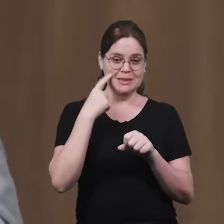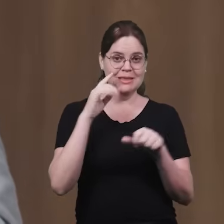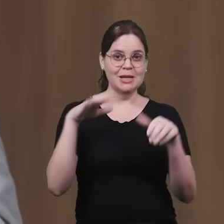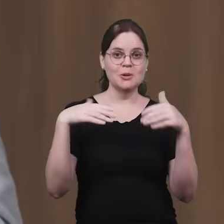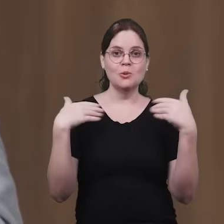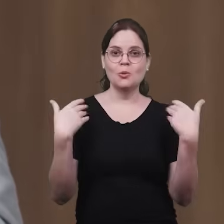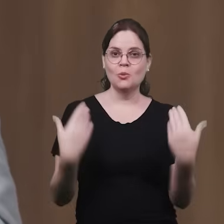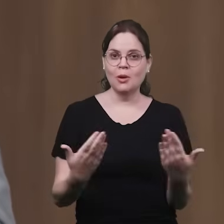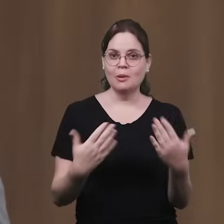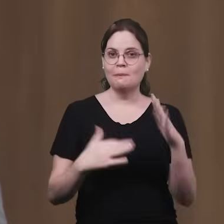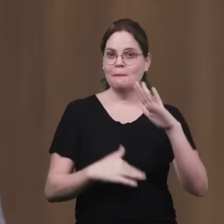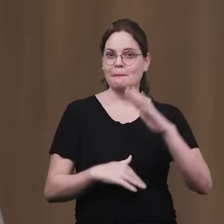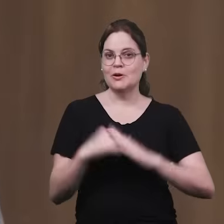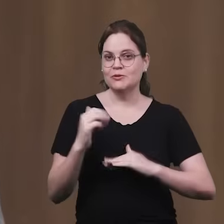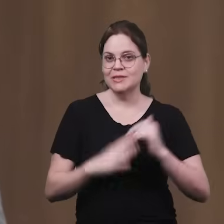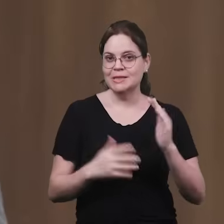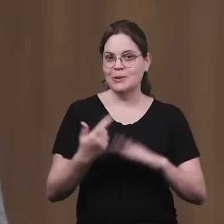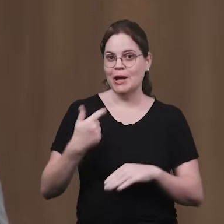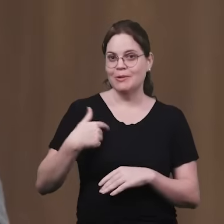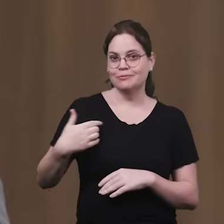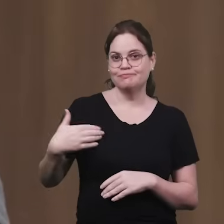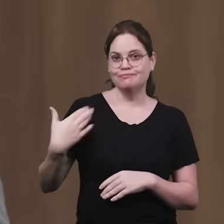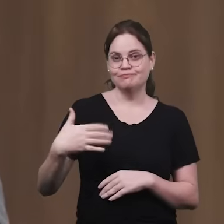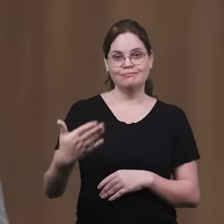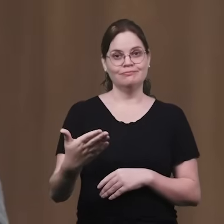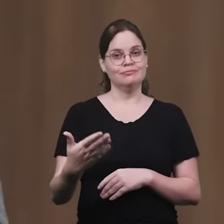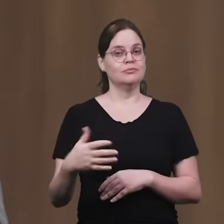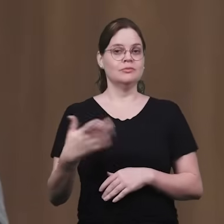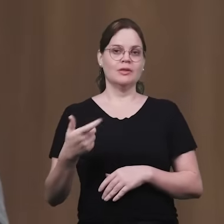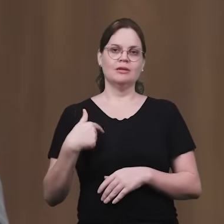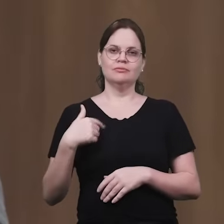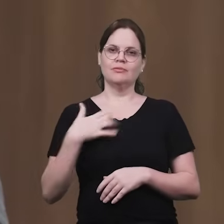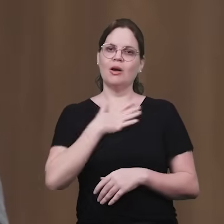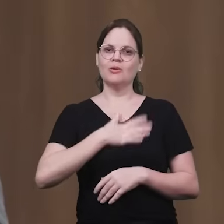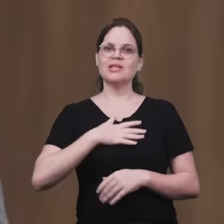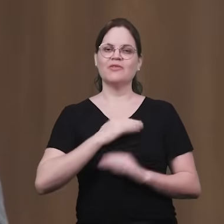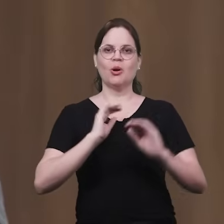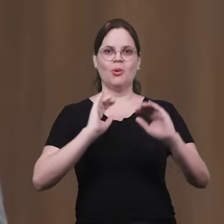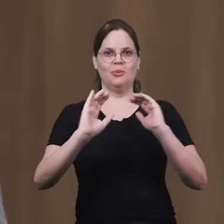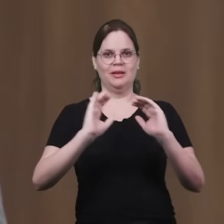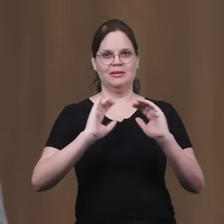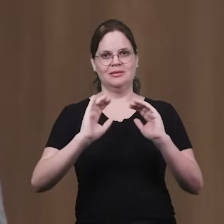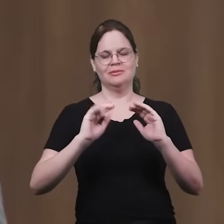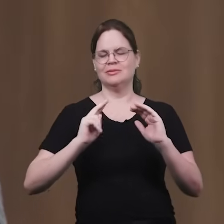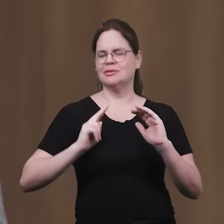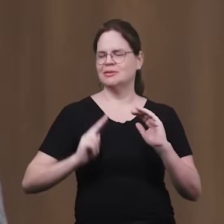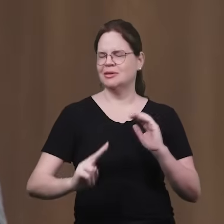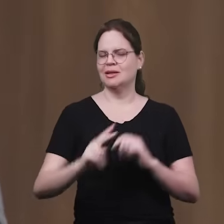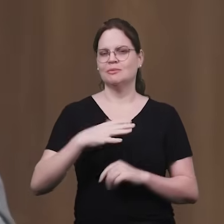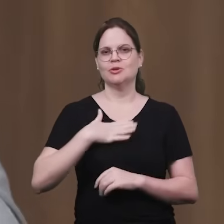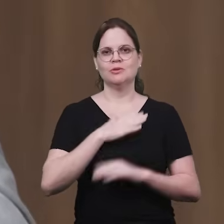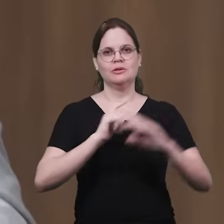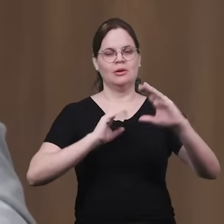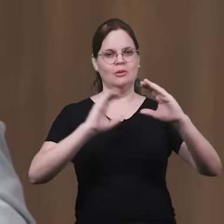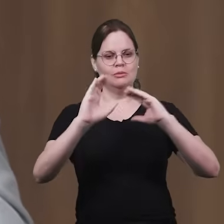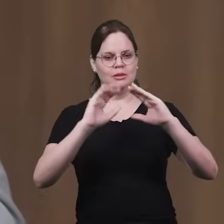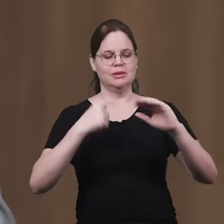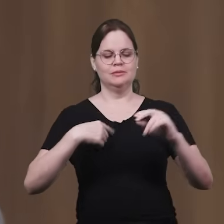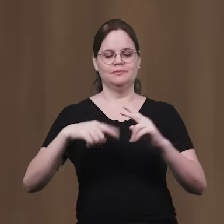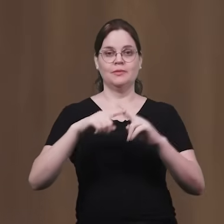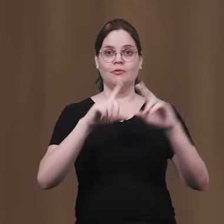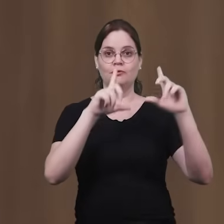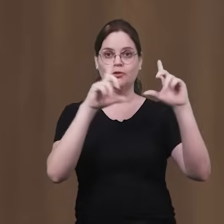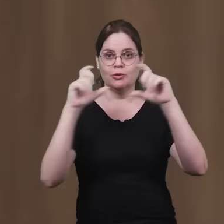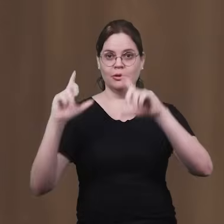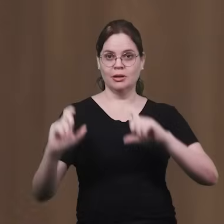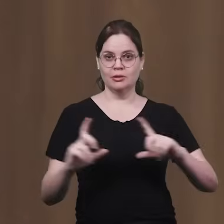profissional para seguir na sua vida, eu sempre gostei muito de comunicação. Eu sempre gostei muito de fotografia, eu sempre